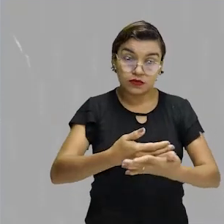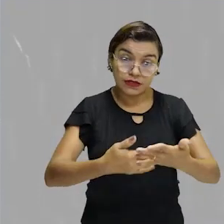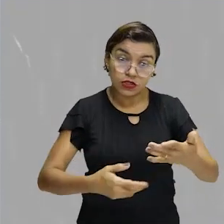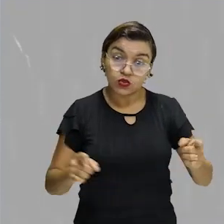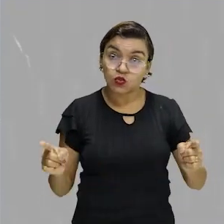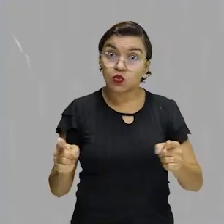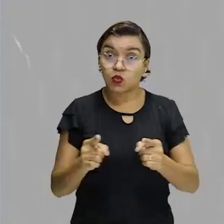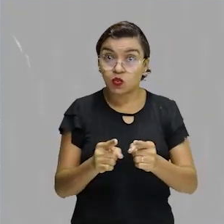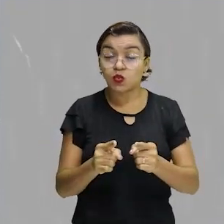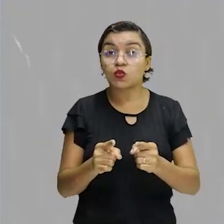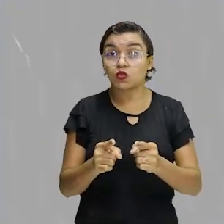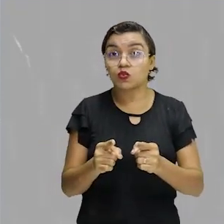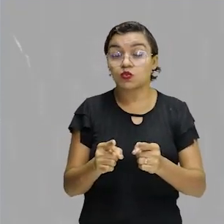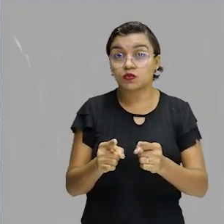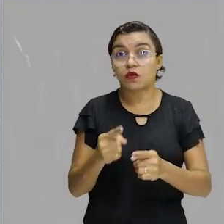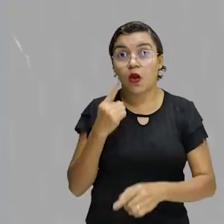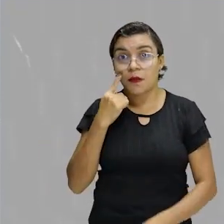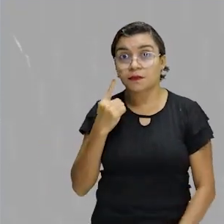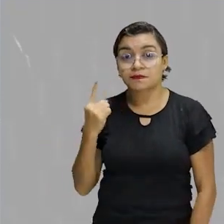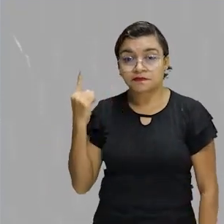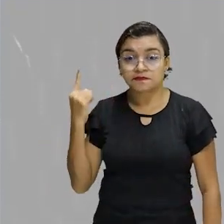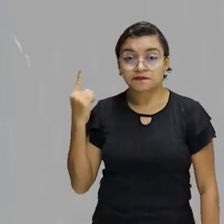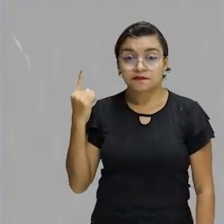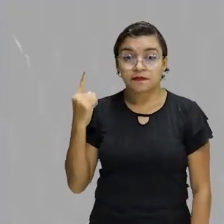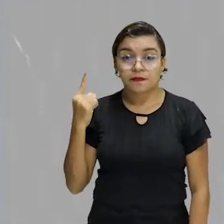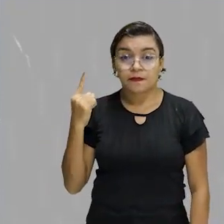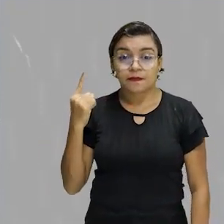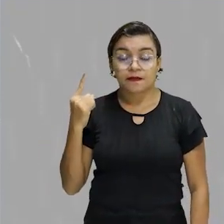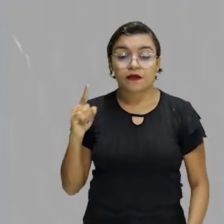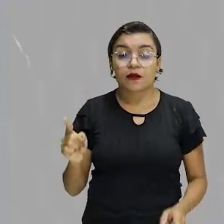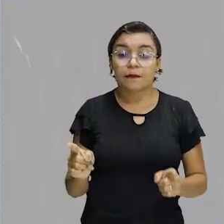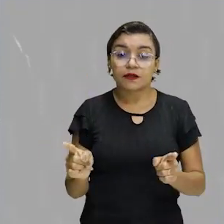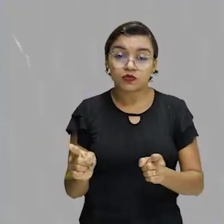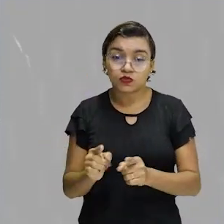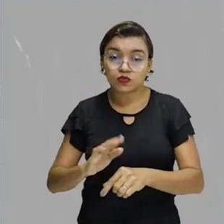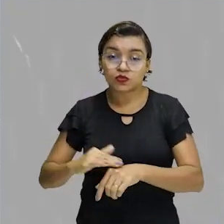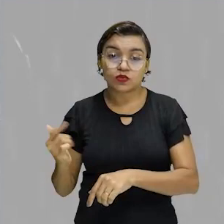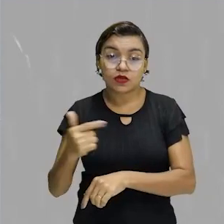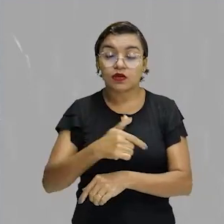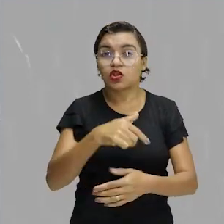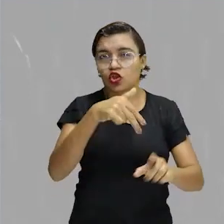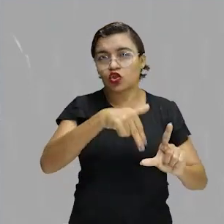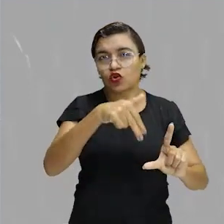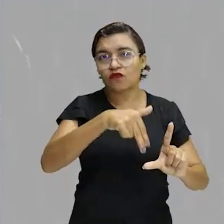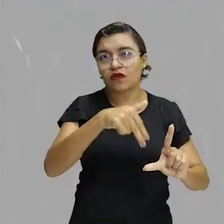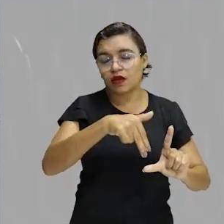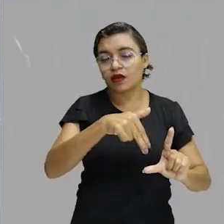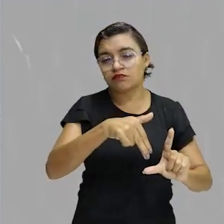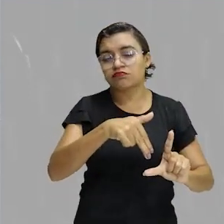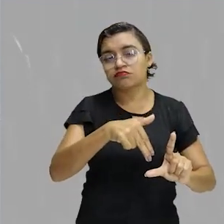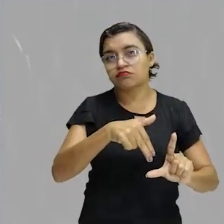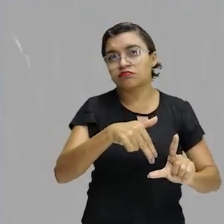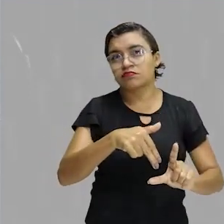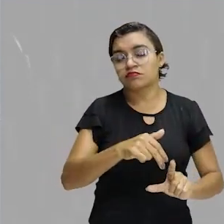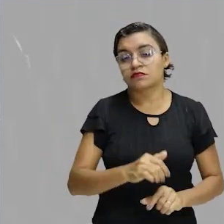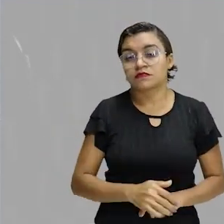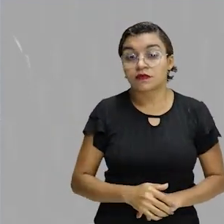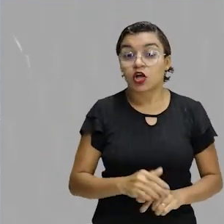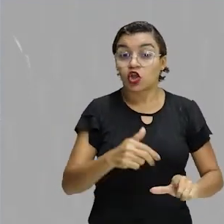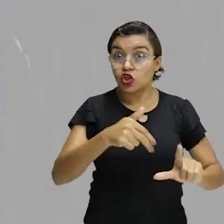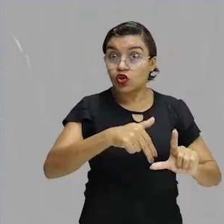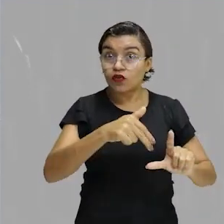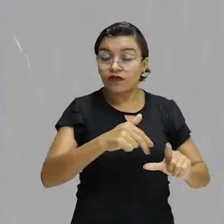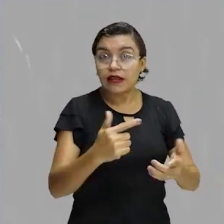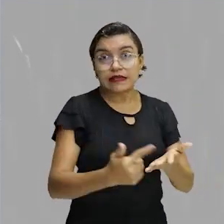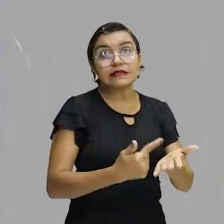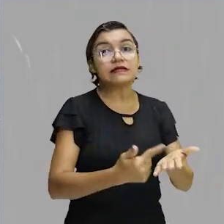uma novela, e aí aqui novel a gente está falando do gênero textual, do tipo de texto, não da novela da TV, mas da